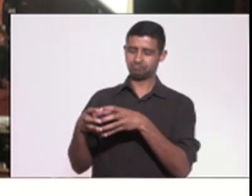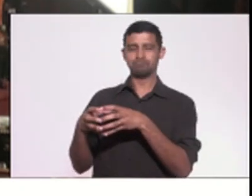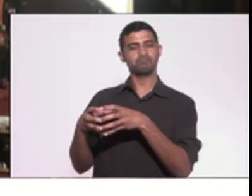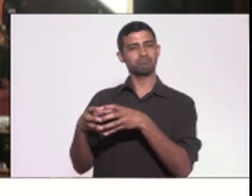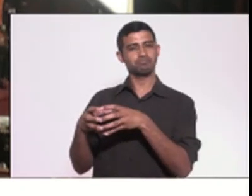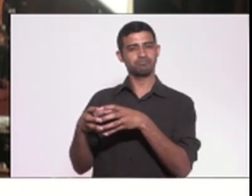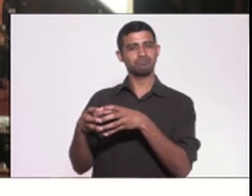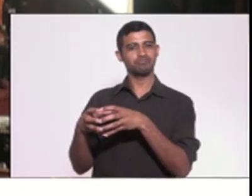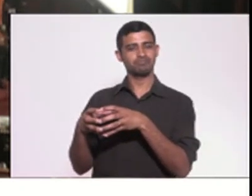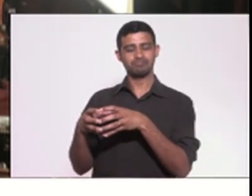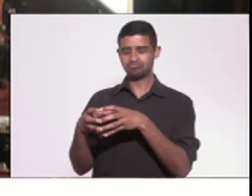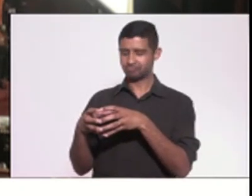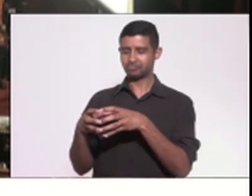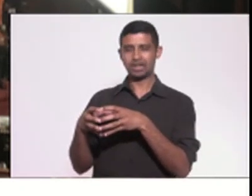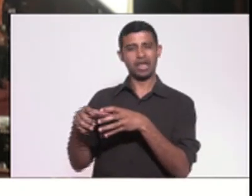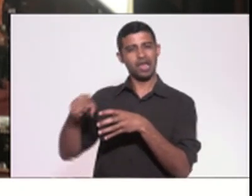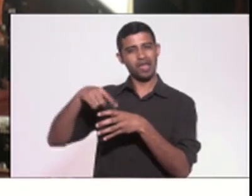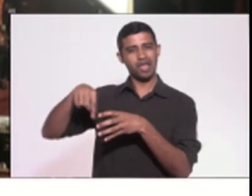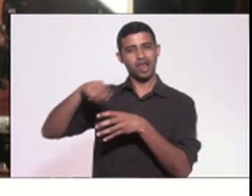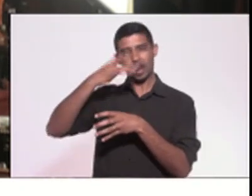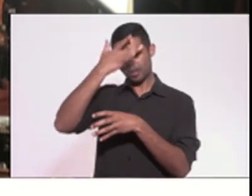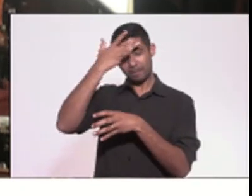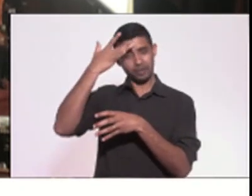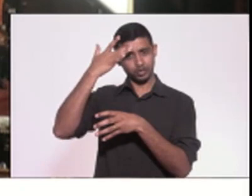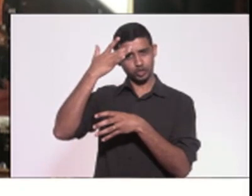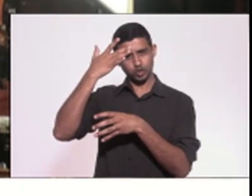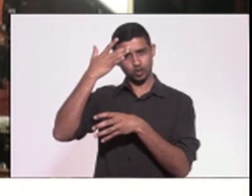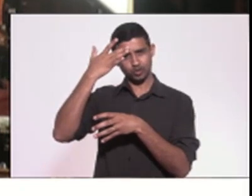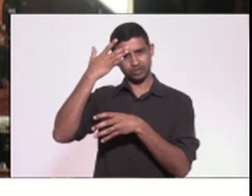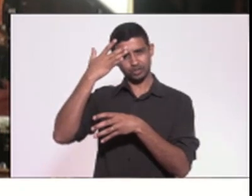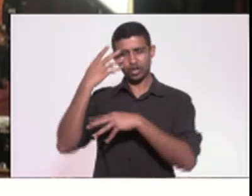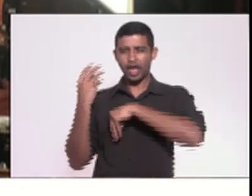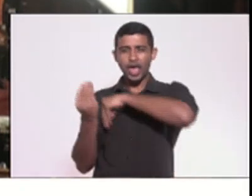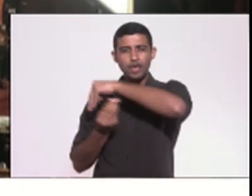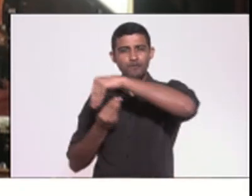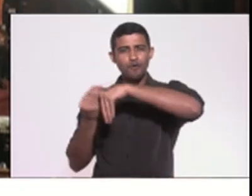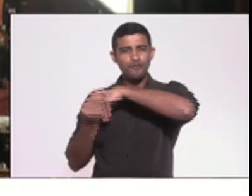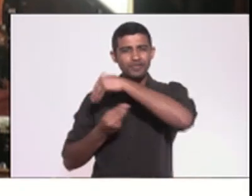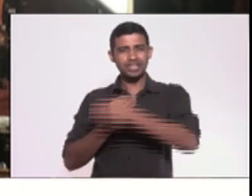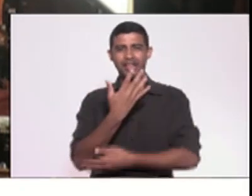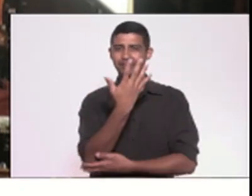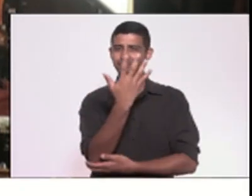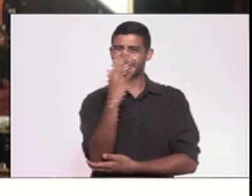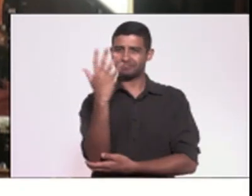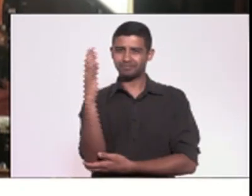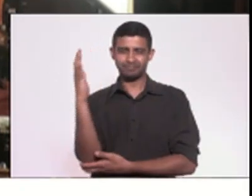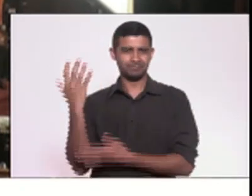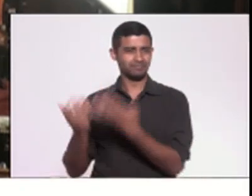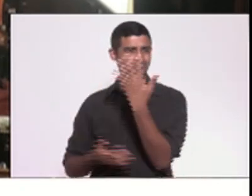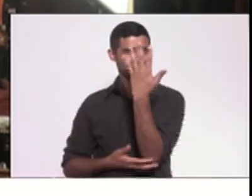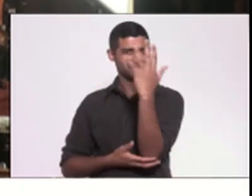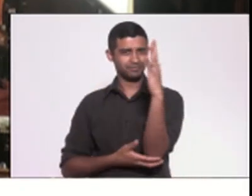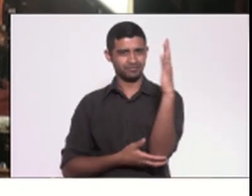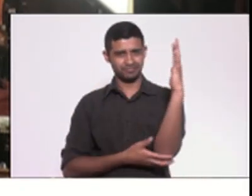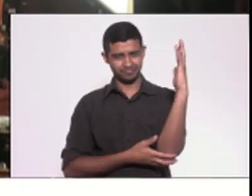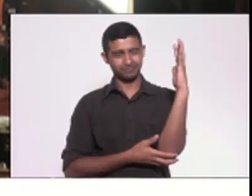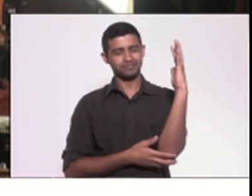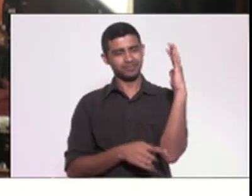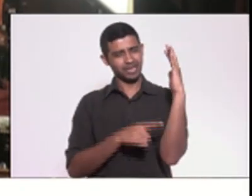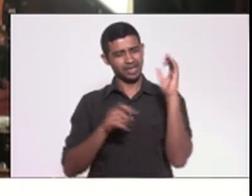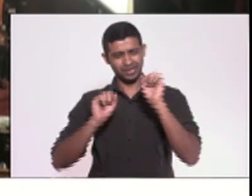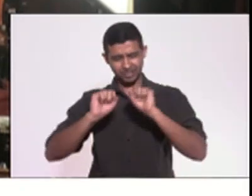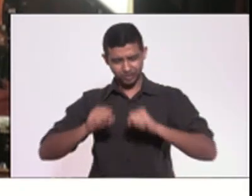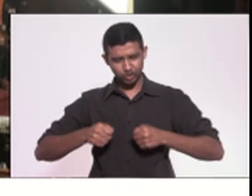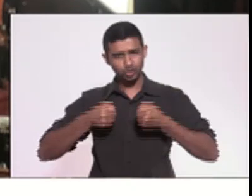de pessoas que são envolvidas com o meio ambiente, diretamente envolvidas com o meio ambiente, e se comprometem